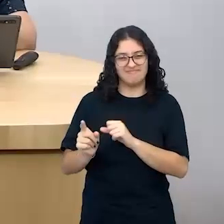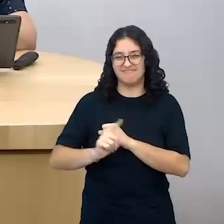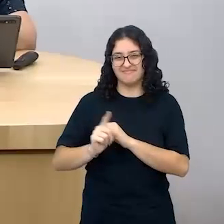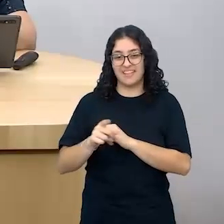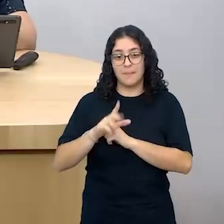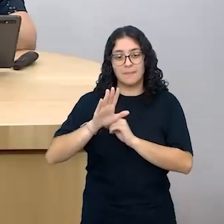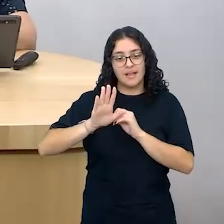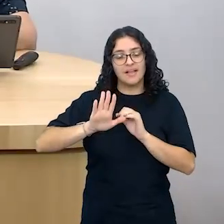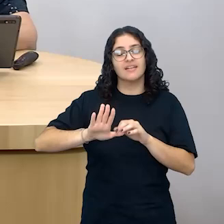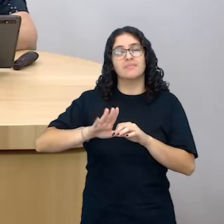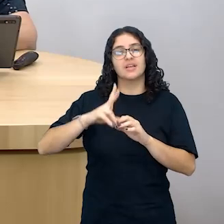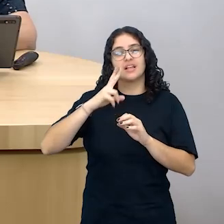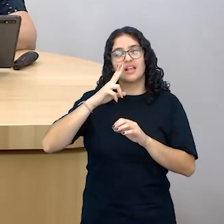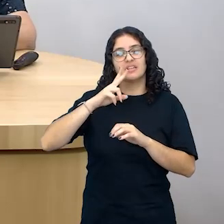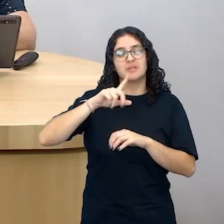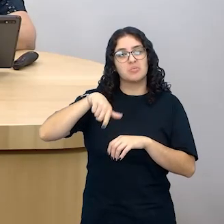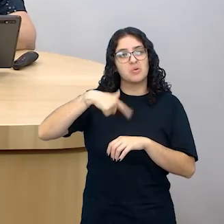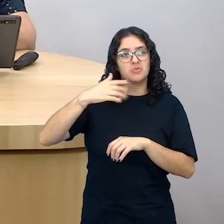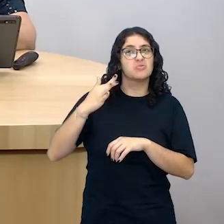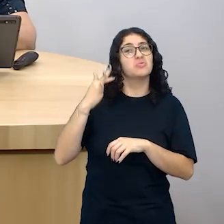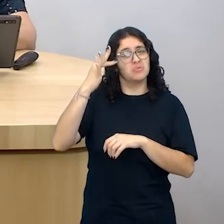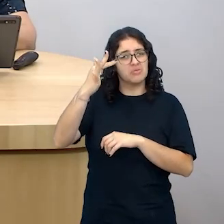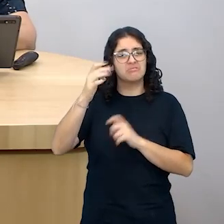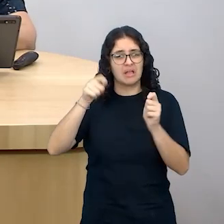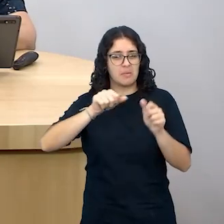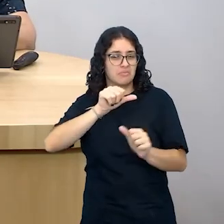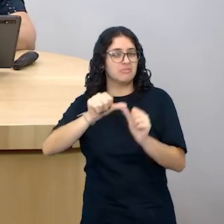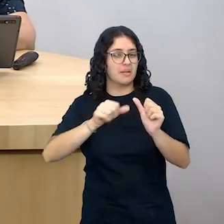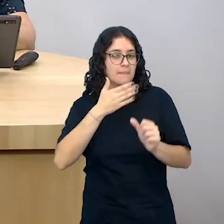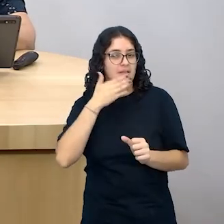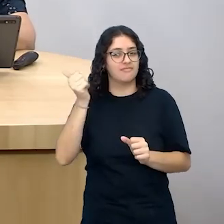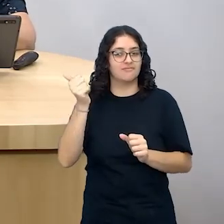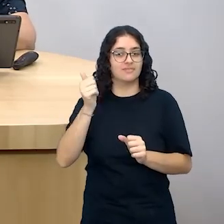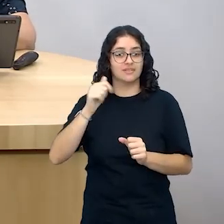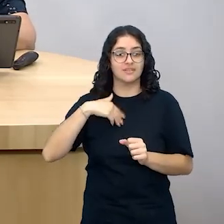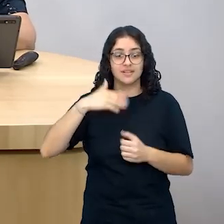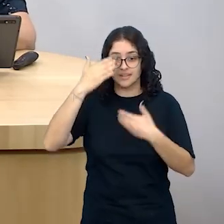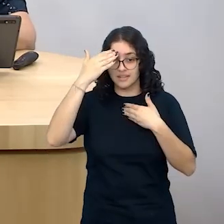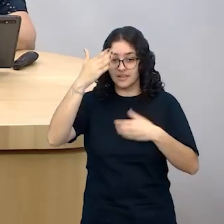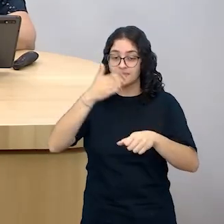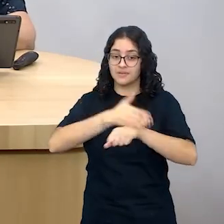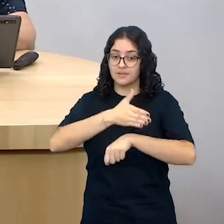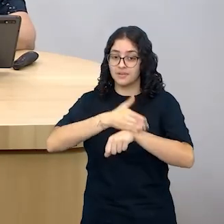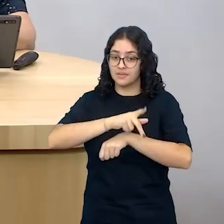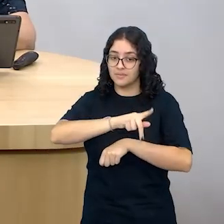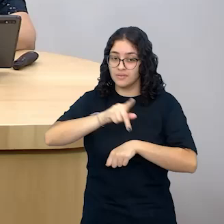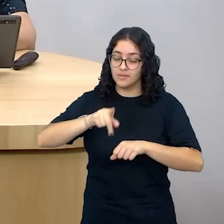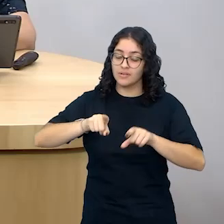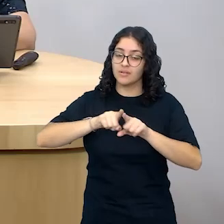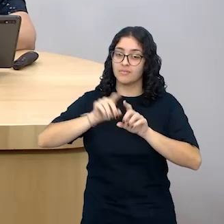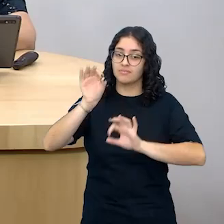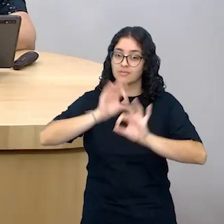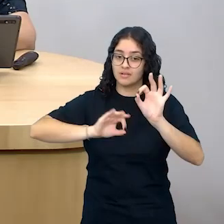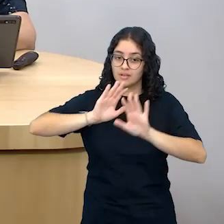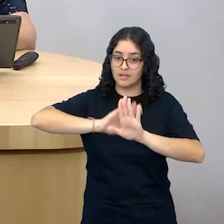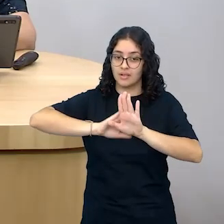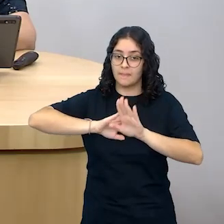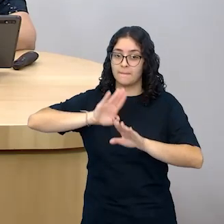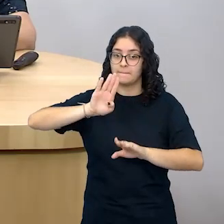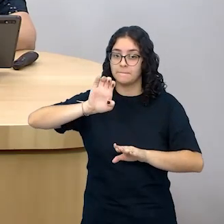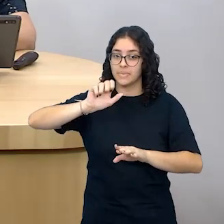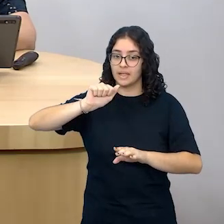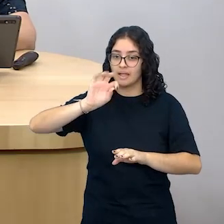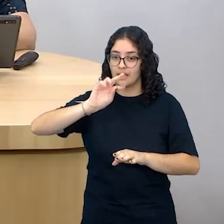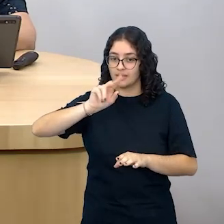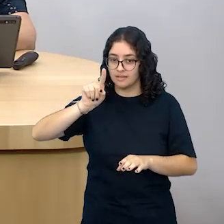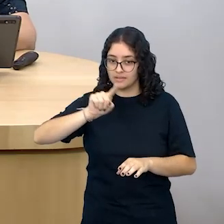tempo deve melhorar muito, né? É. Então, agradecemos a participação dos professores, também a produção, a Beatriz, que está aqui